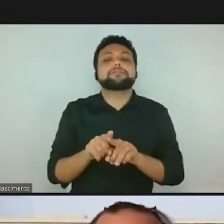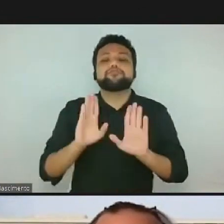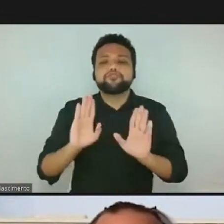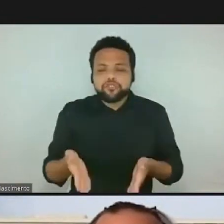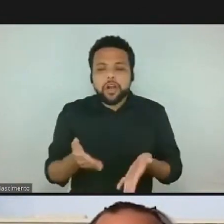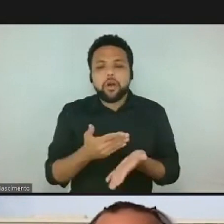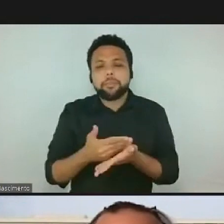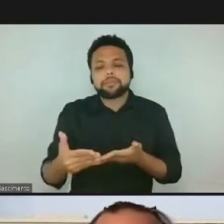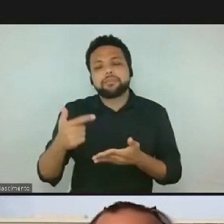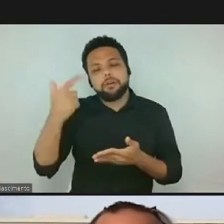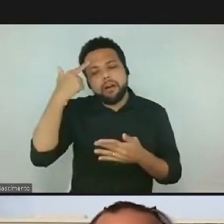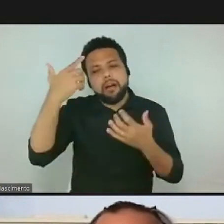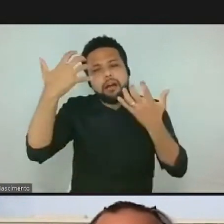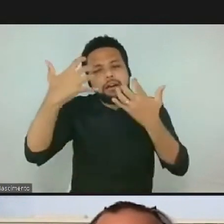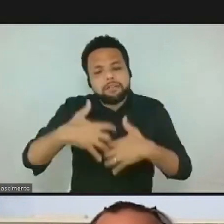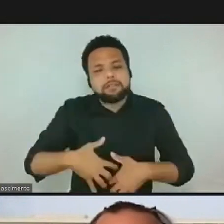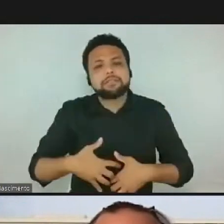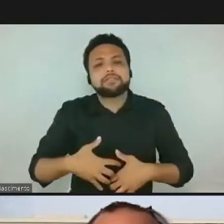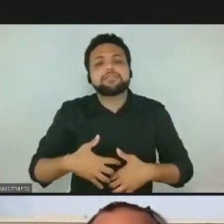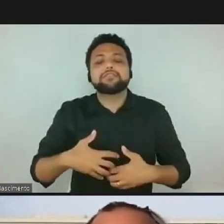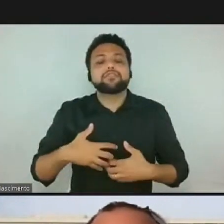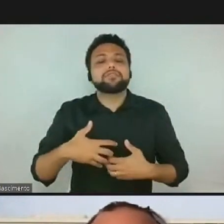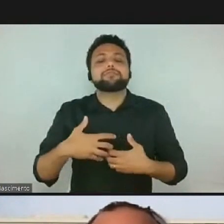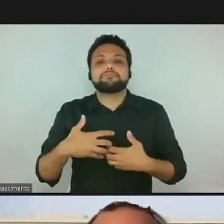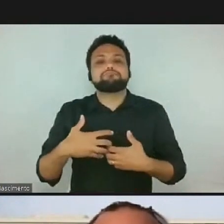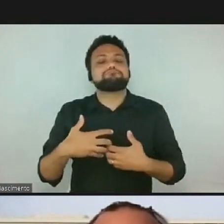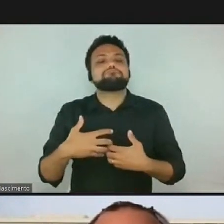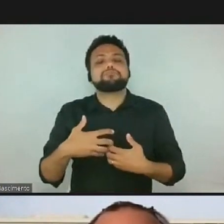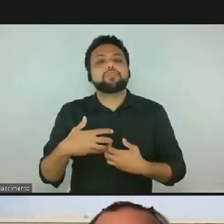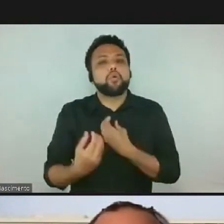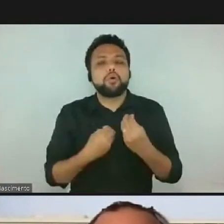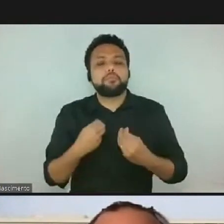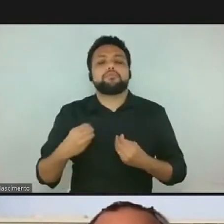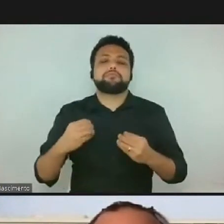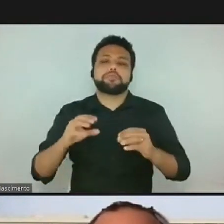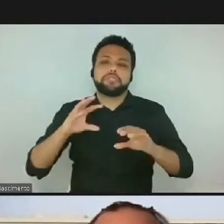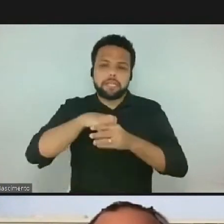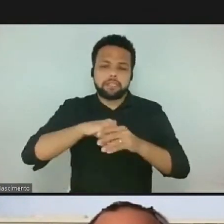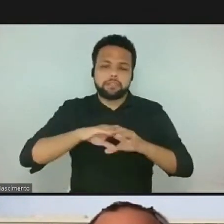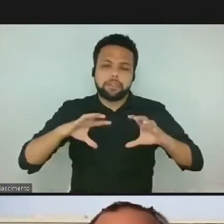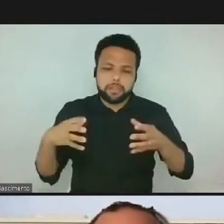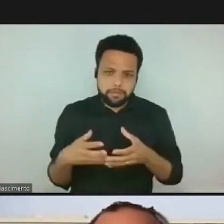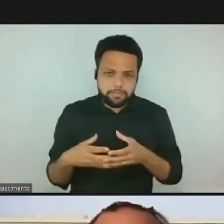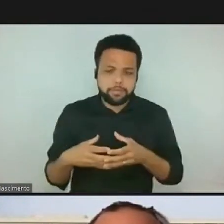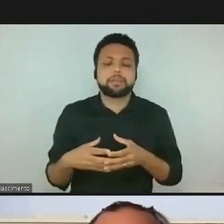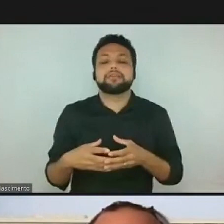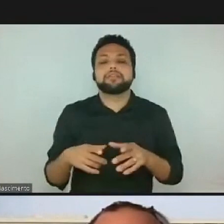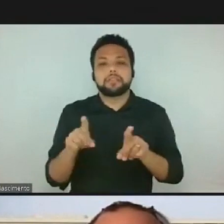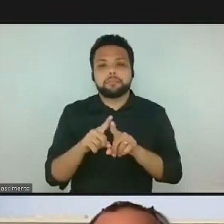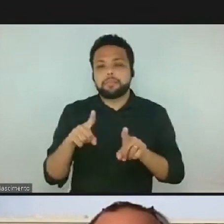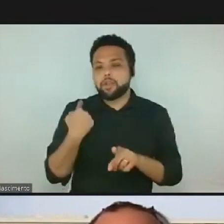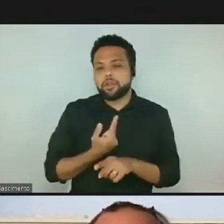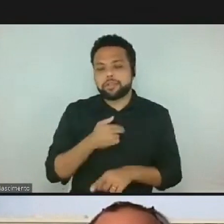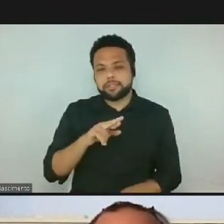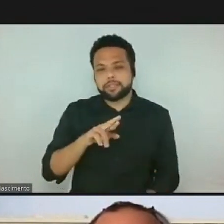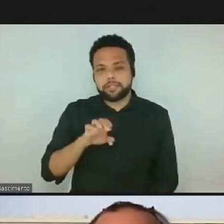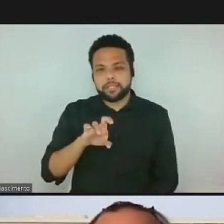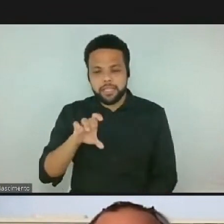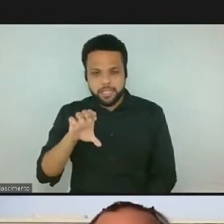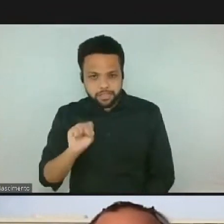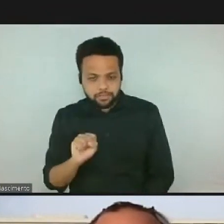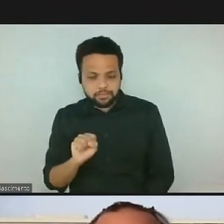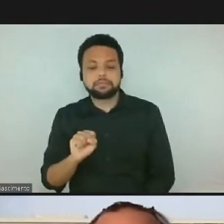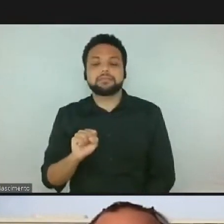refletir dentro da equipe e também com as nossas redes, aí contando com as